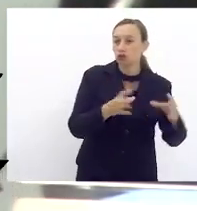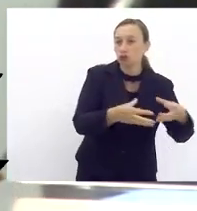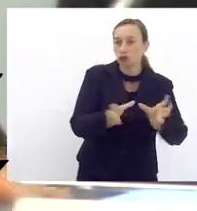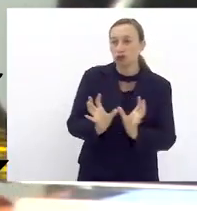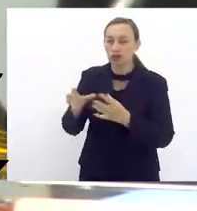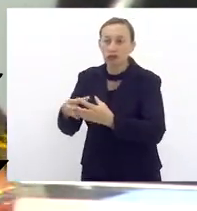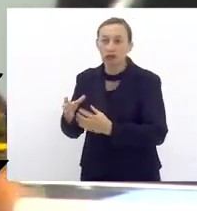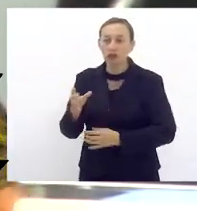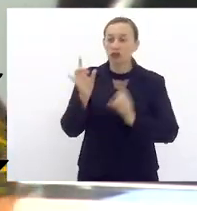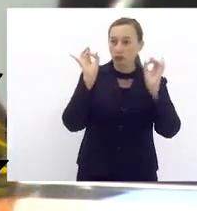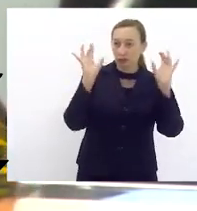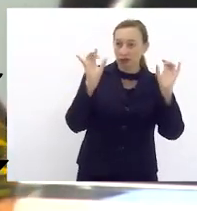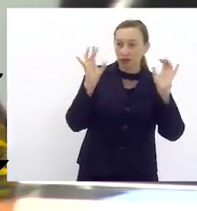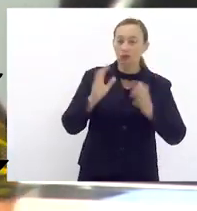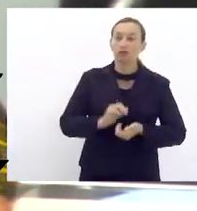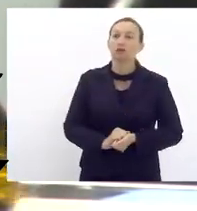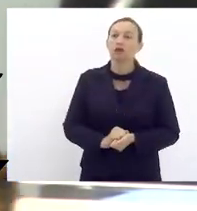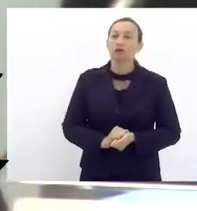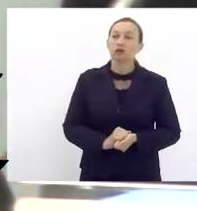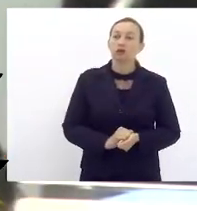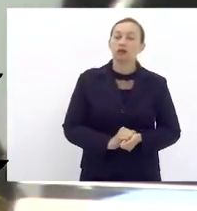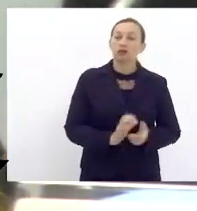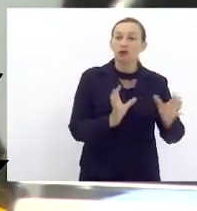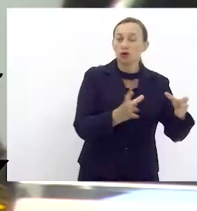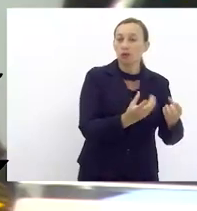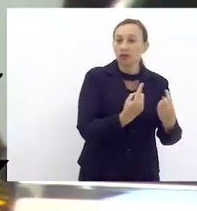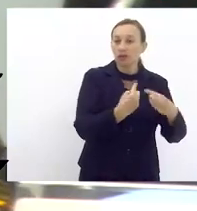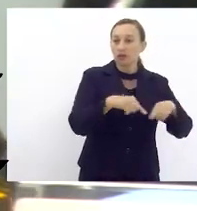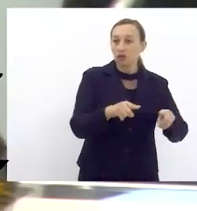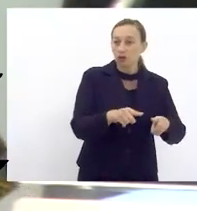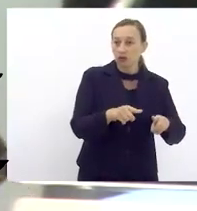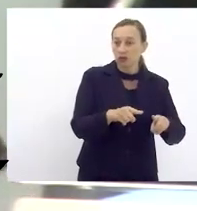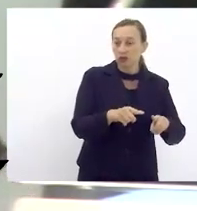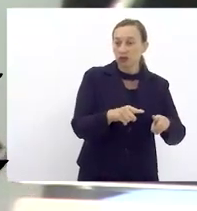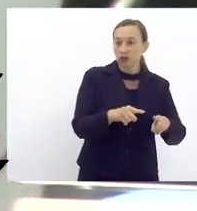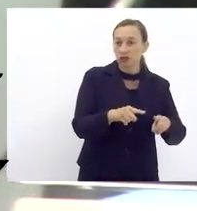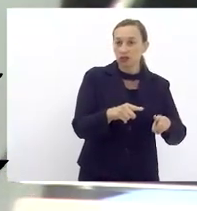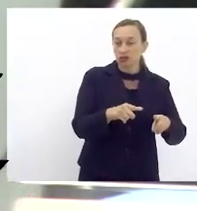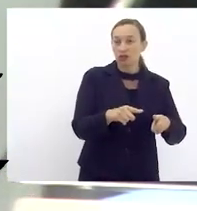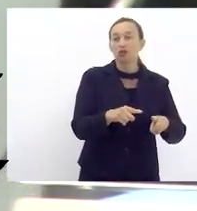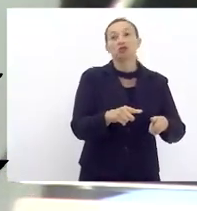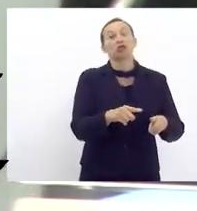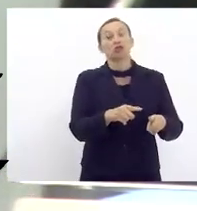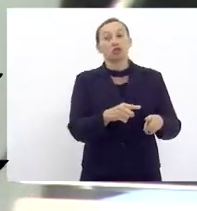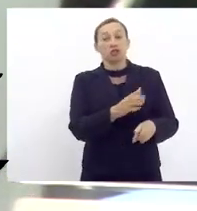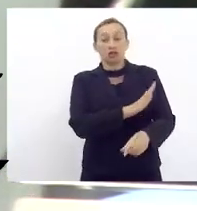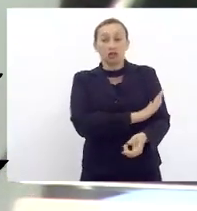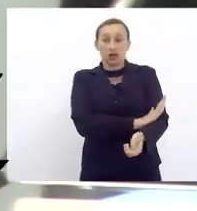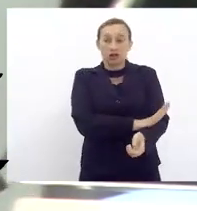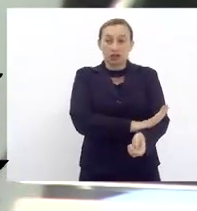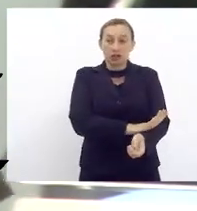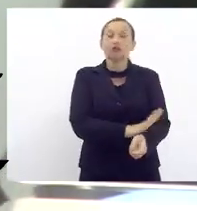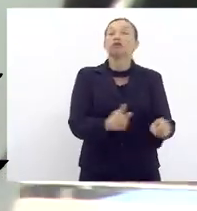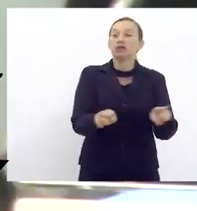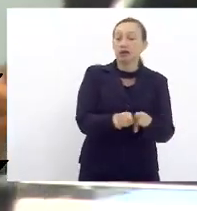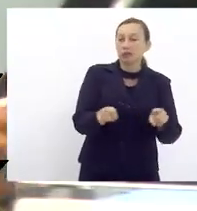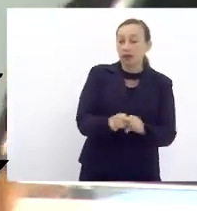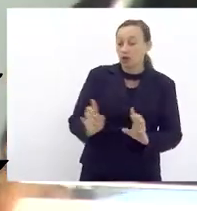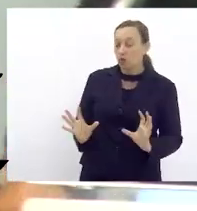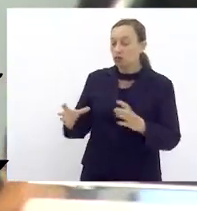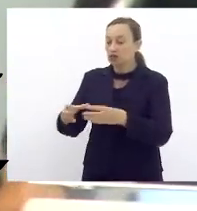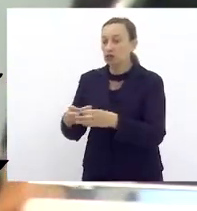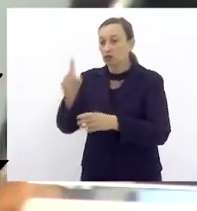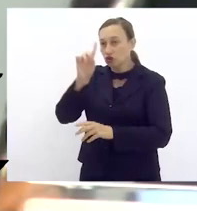em especial que é a de combate discriminação e direitos humanos a gente tem um grande problema